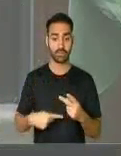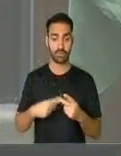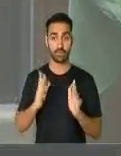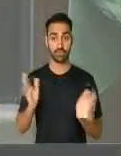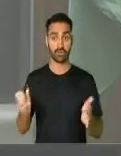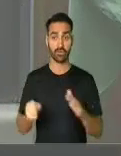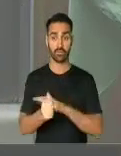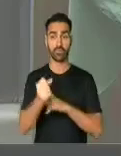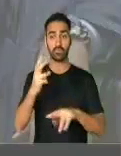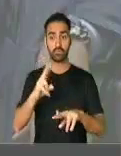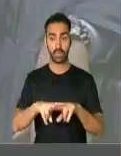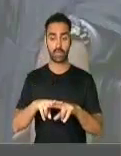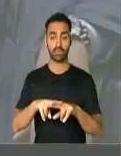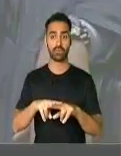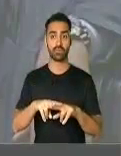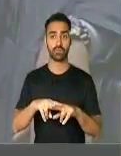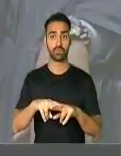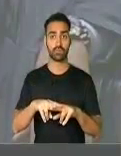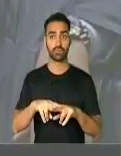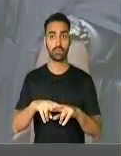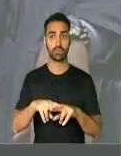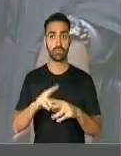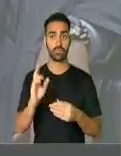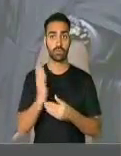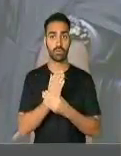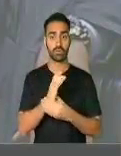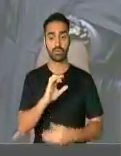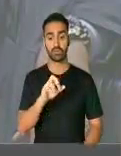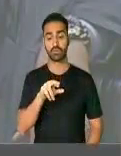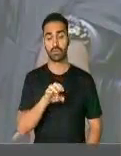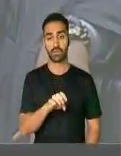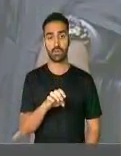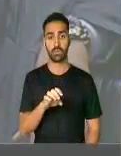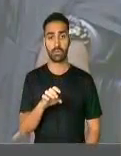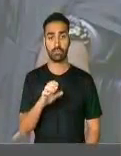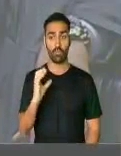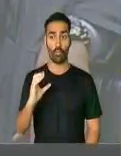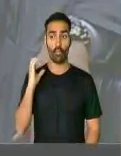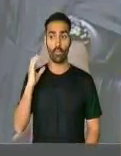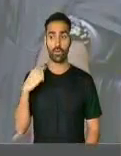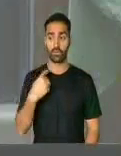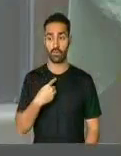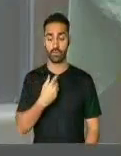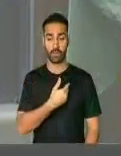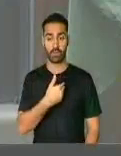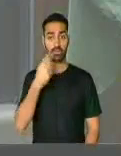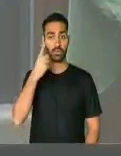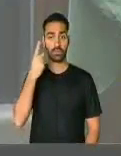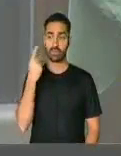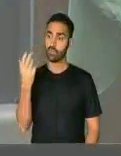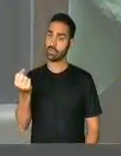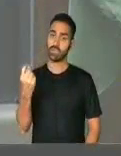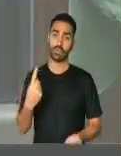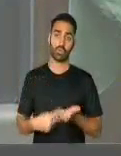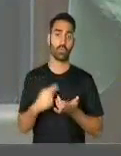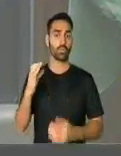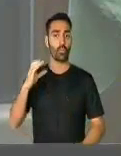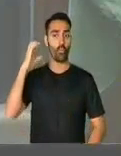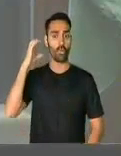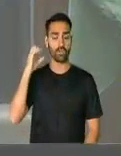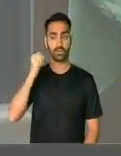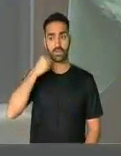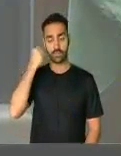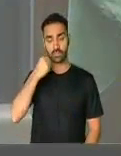presos respondendo por crimes cometidos muitas das vezes com a conivência dos nossos colegas deputados e deputadas